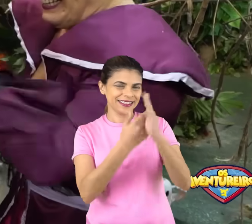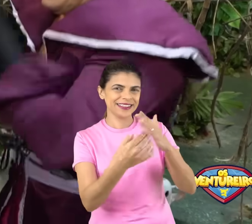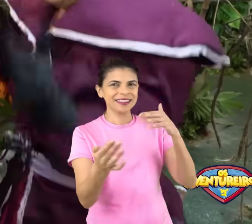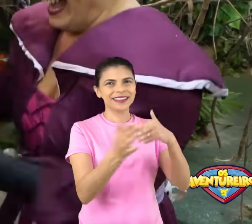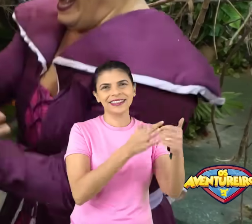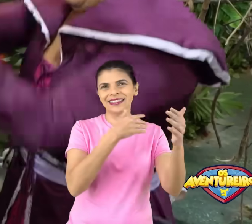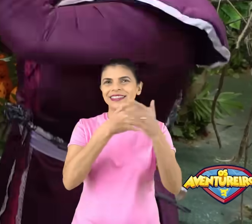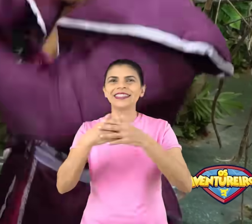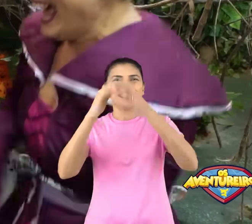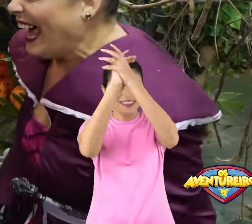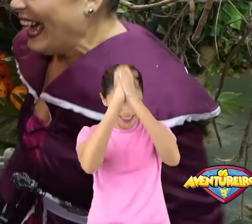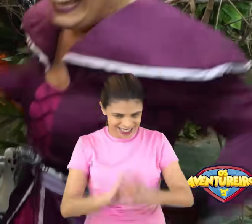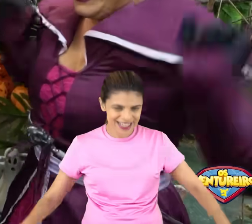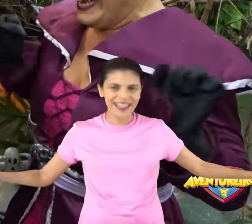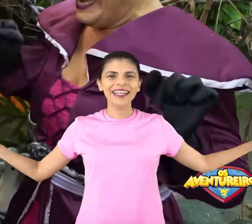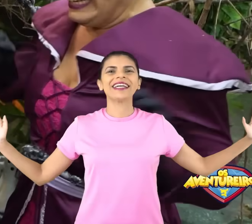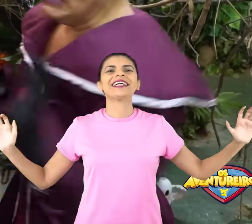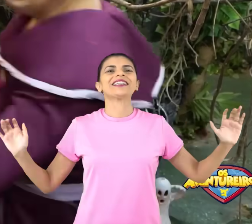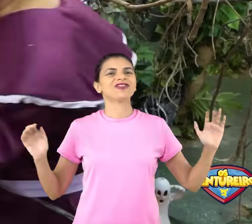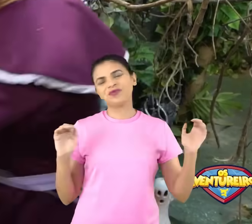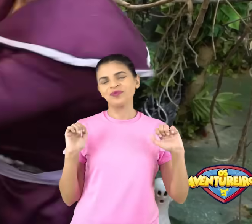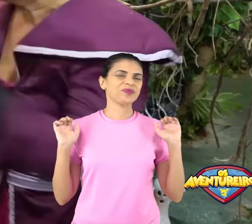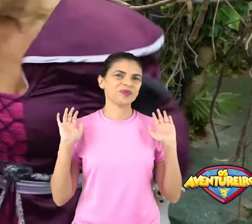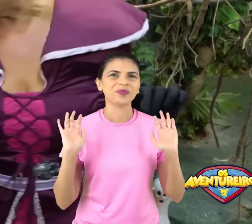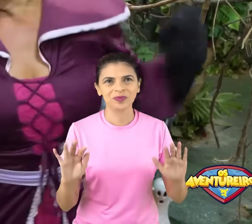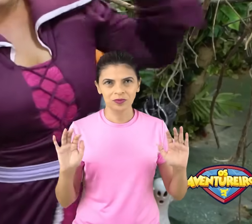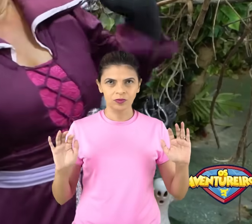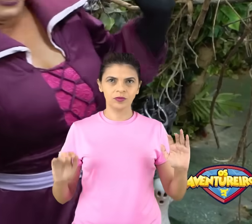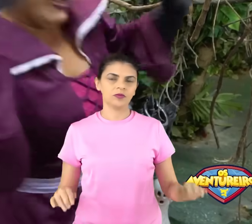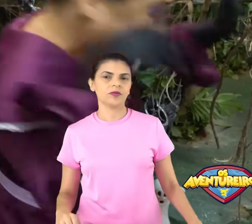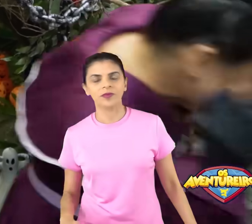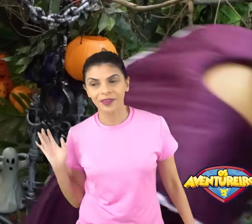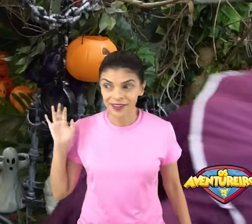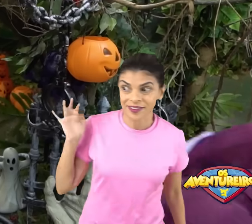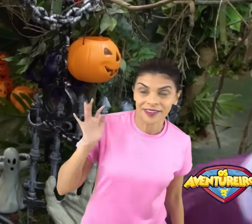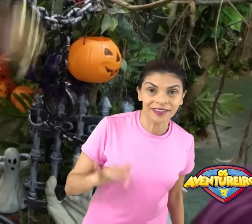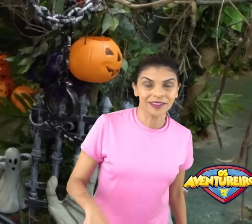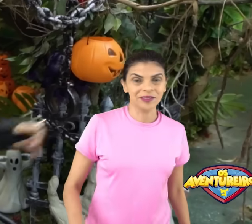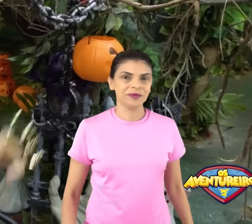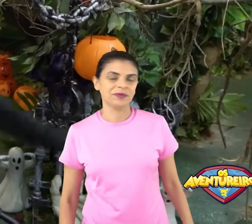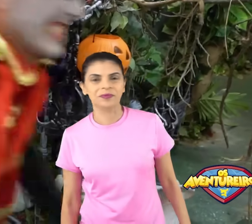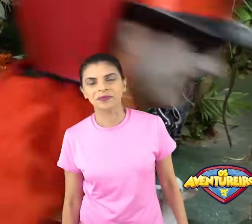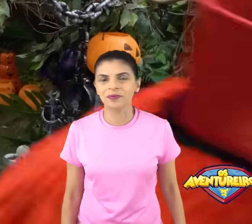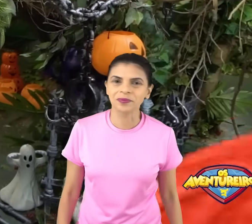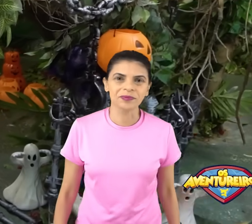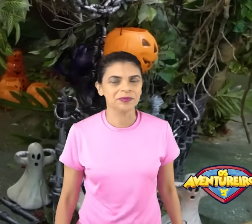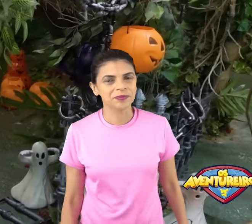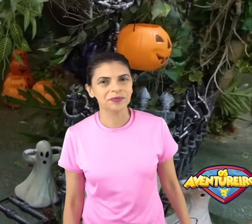Ha ha ha!